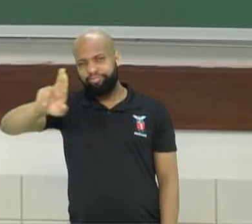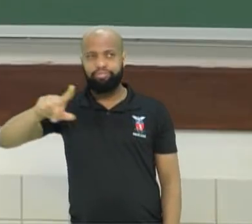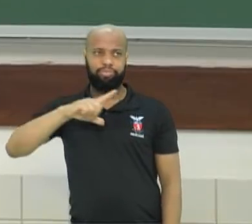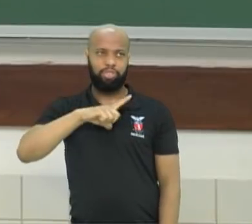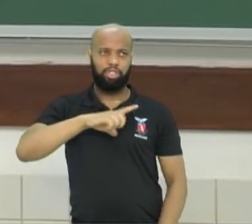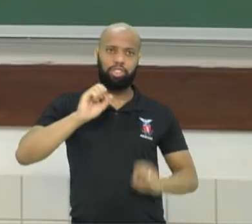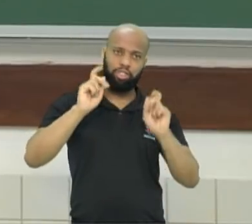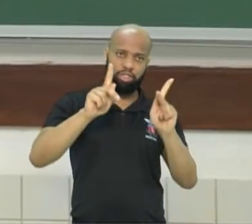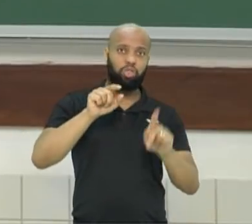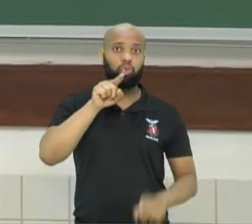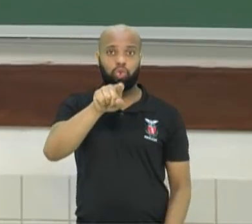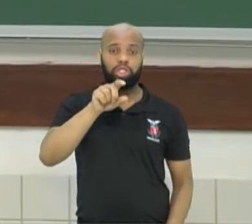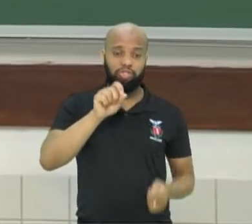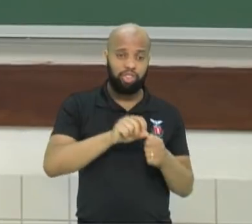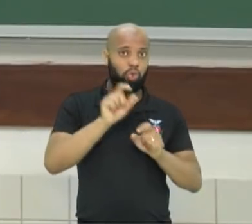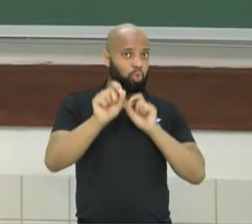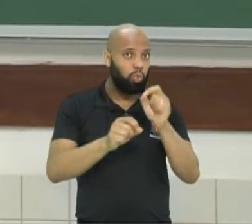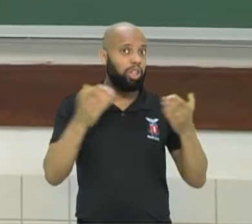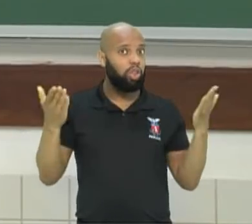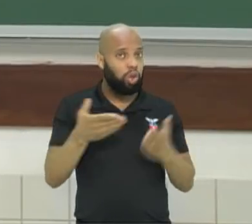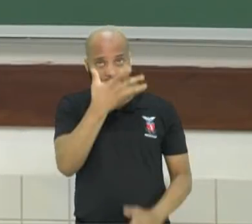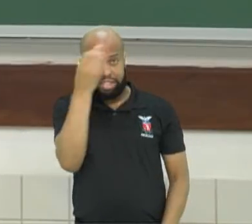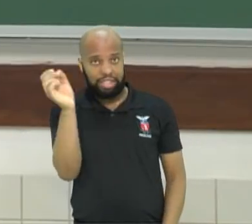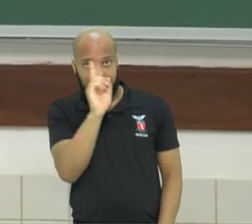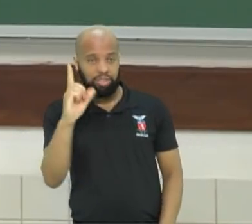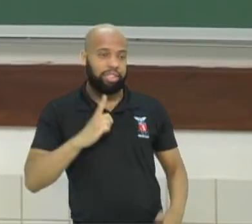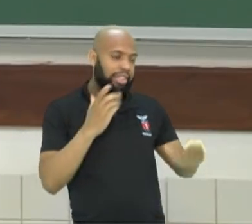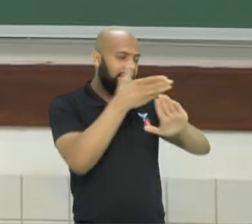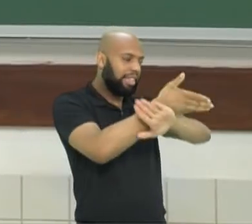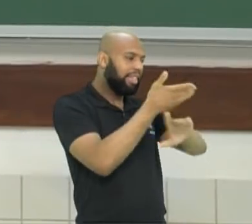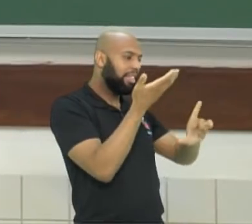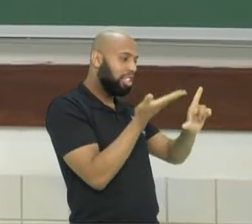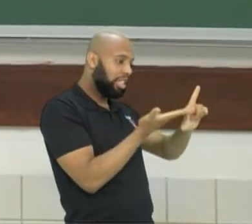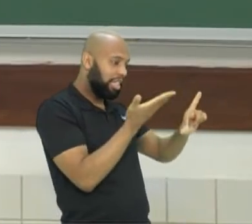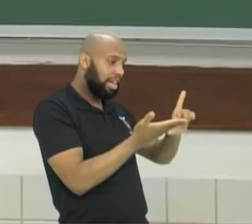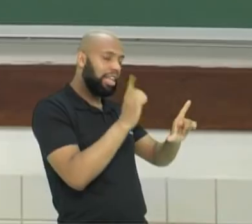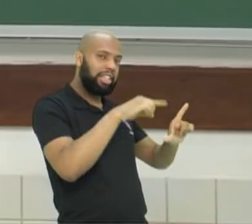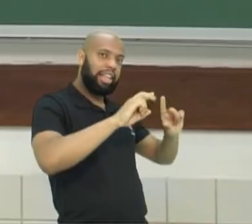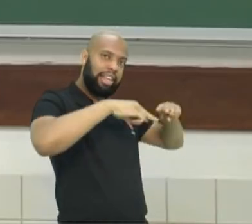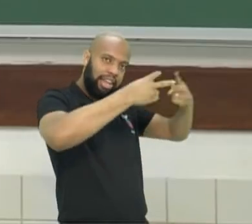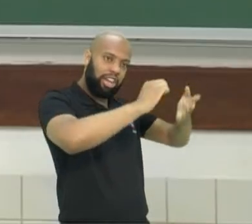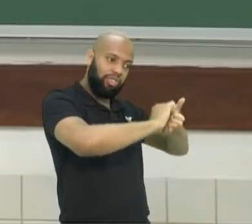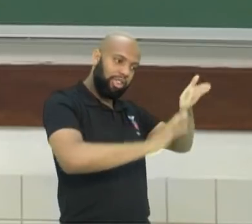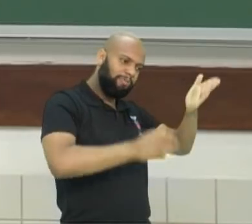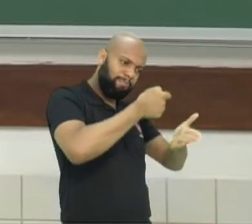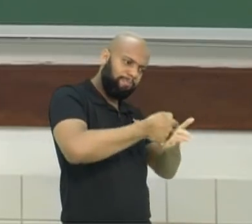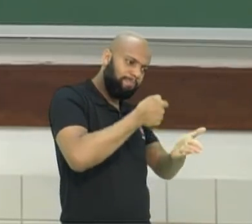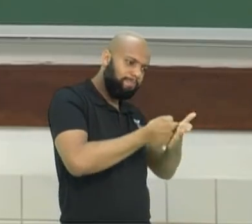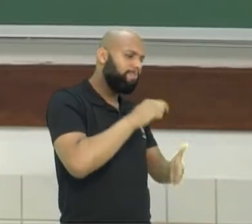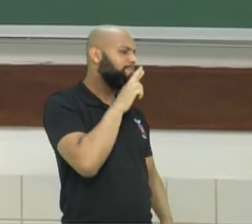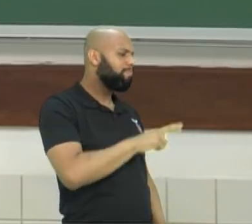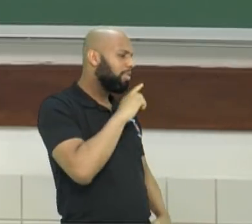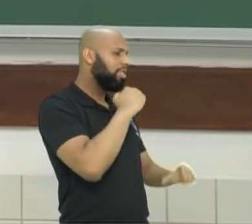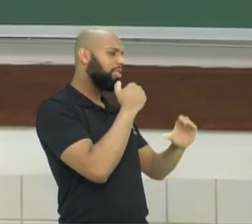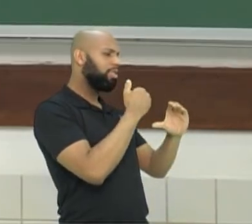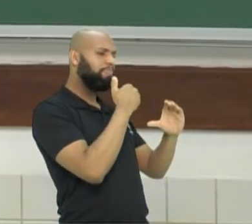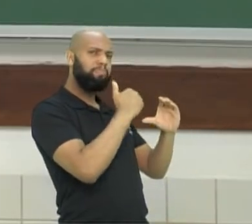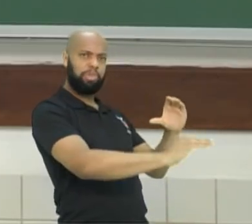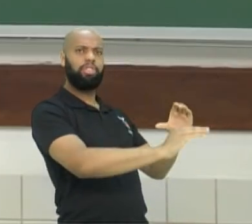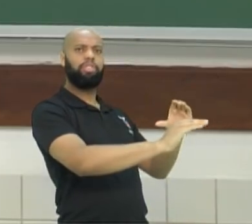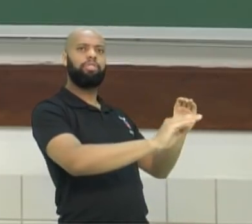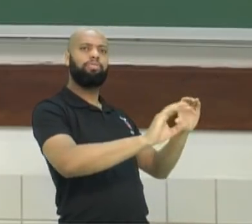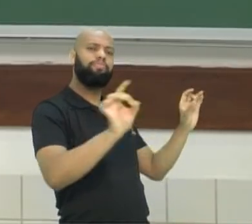ok? O que você vai fazer agora que você não pode esquecer? Vai lá na atividade obrigatória, faz, responde